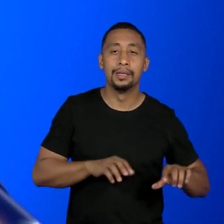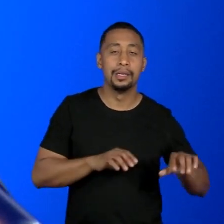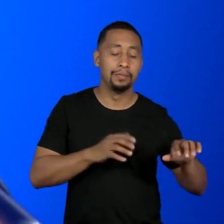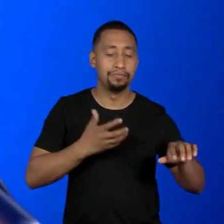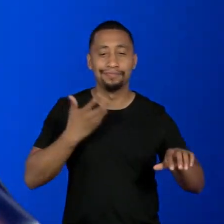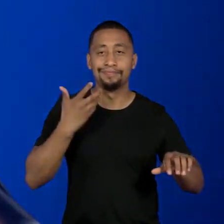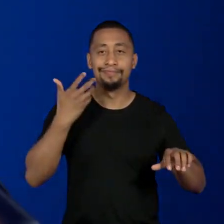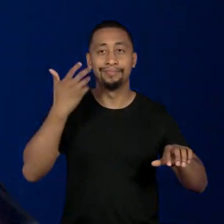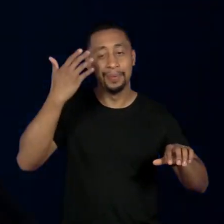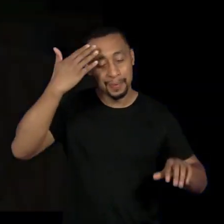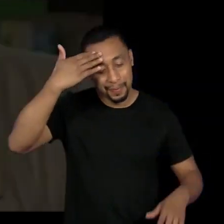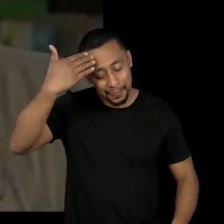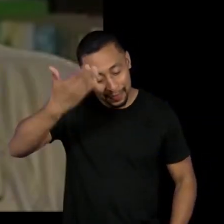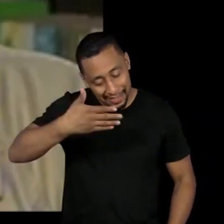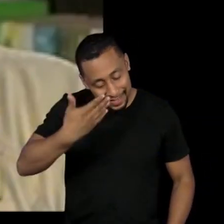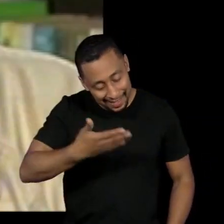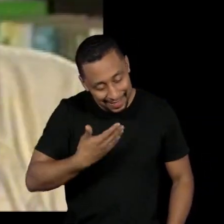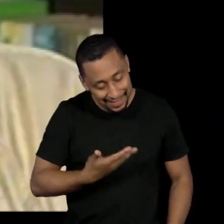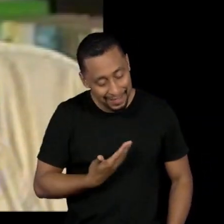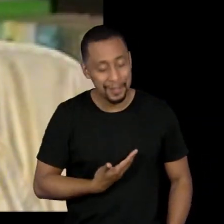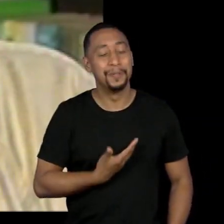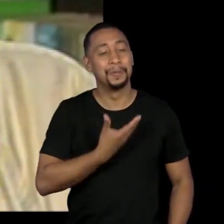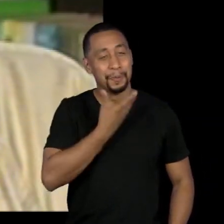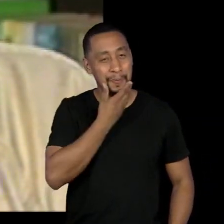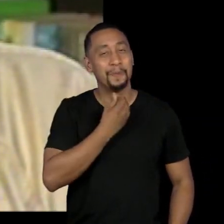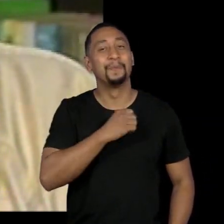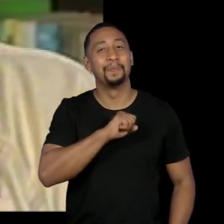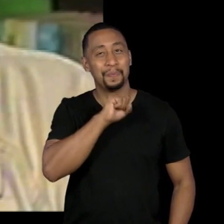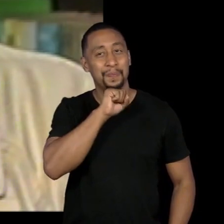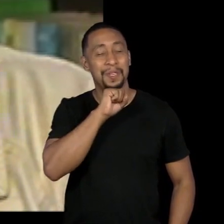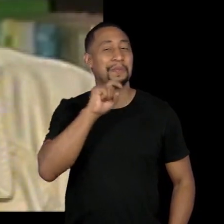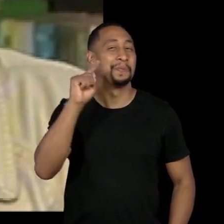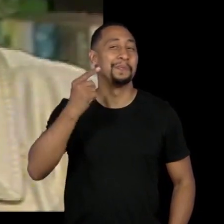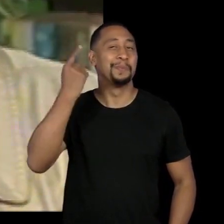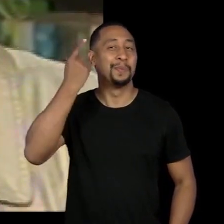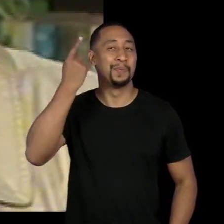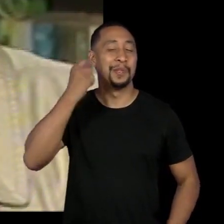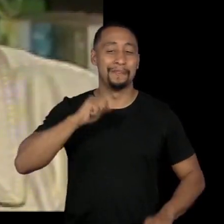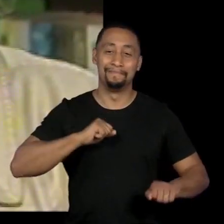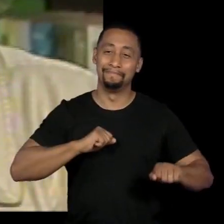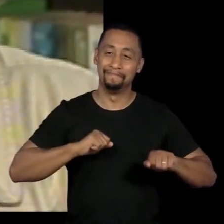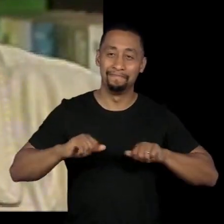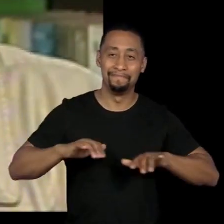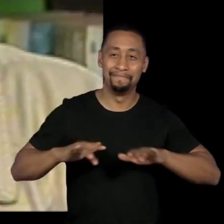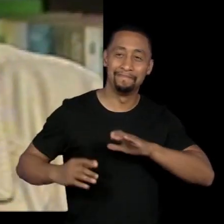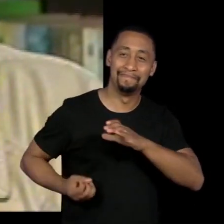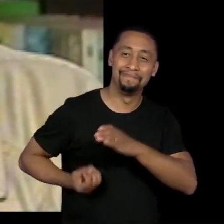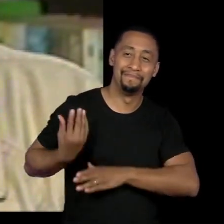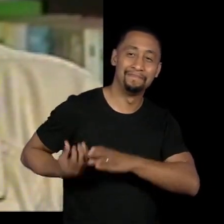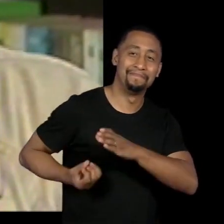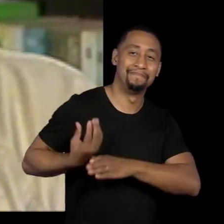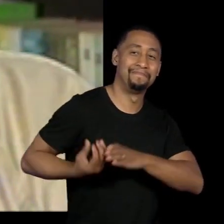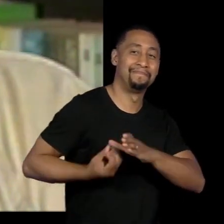homenagem ao importante criador desse movimento. 3, 1, 2, 3,